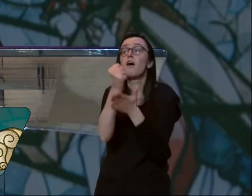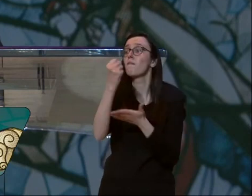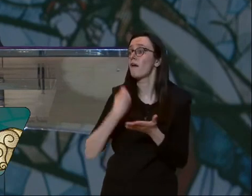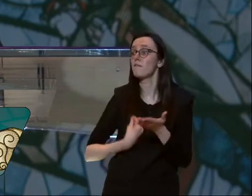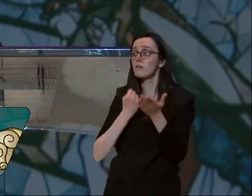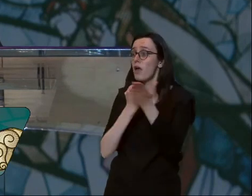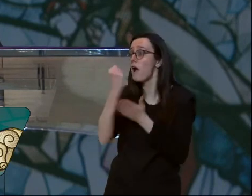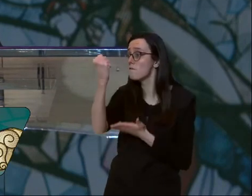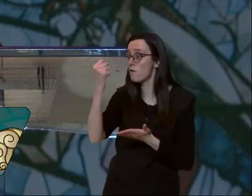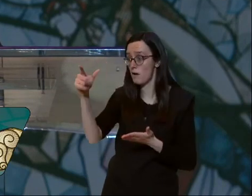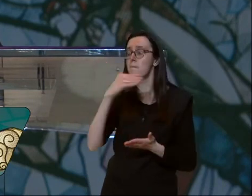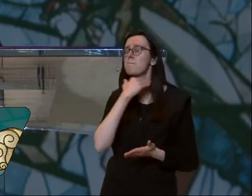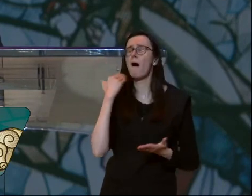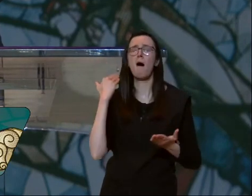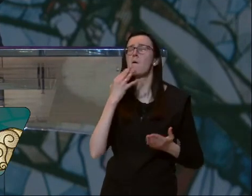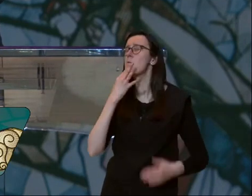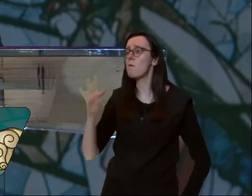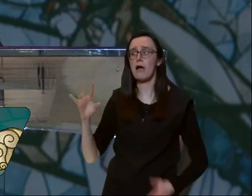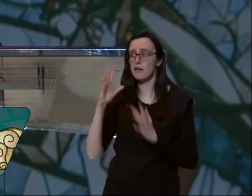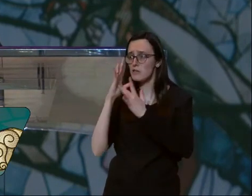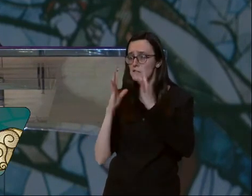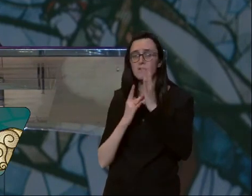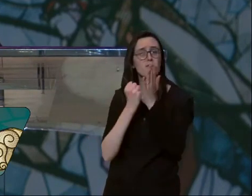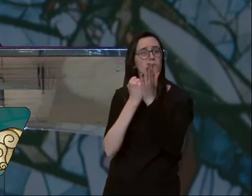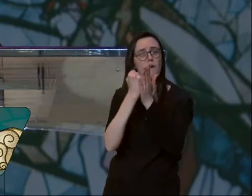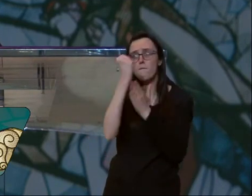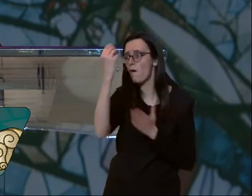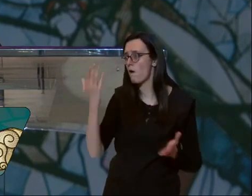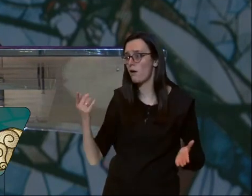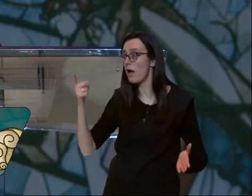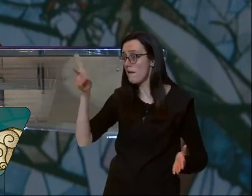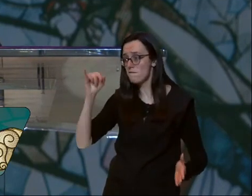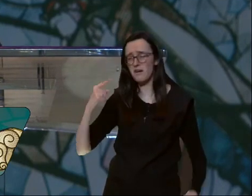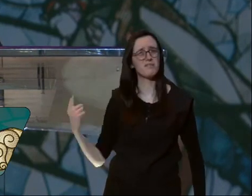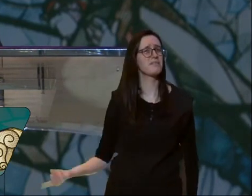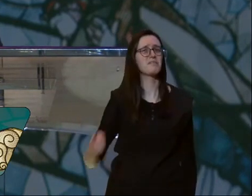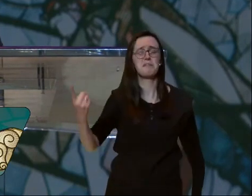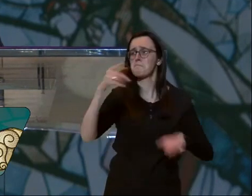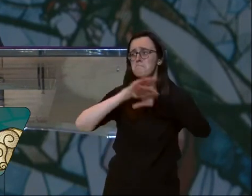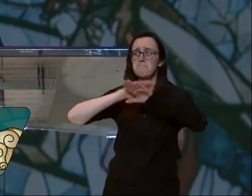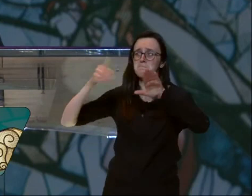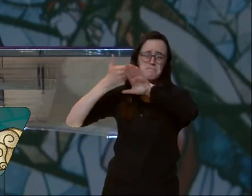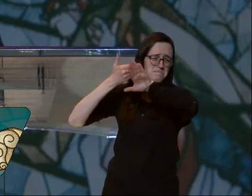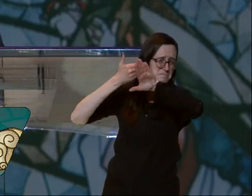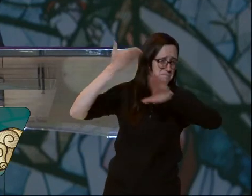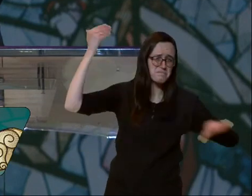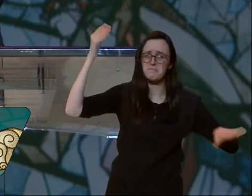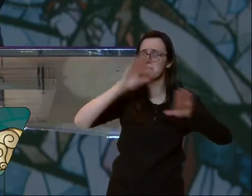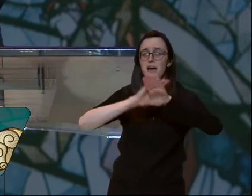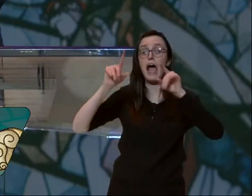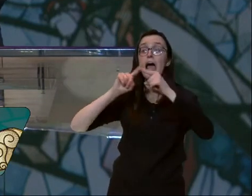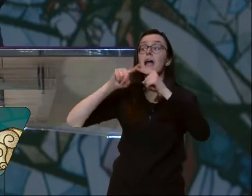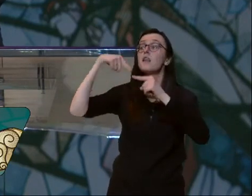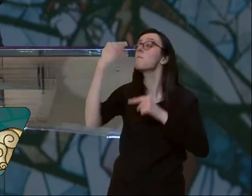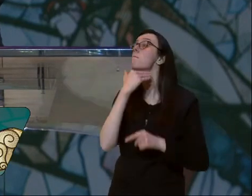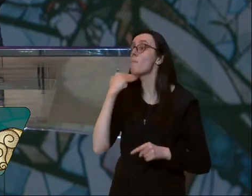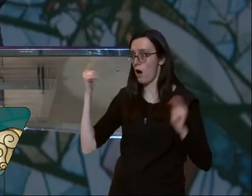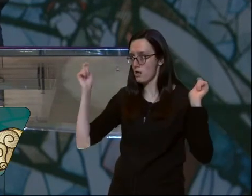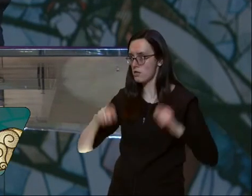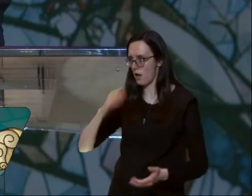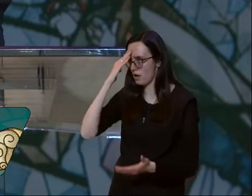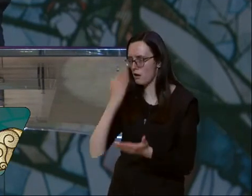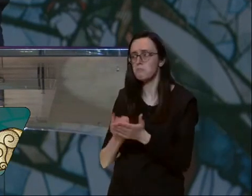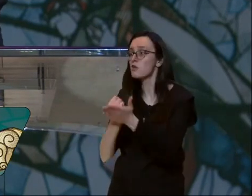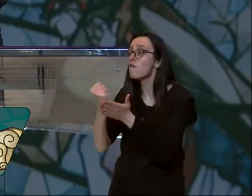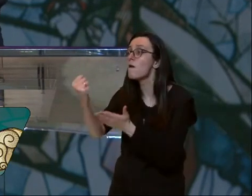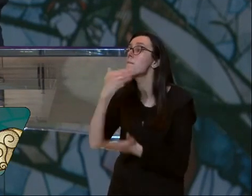Se você morre sem Jesus, você vai ficar sem Jesus o resto da vida. Depois de morto, ninguém